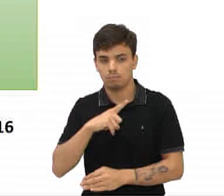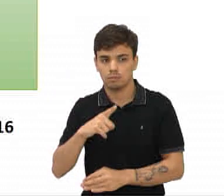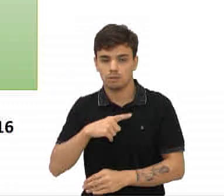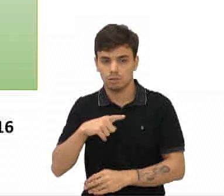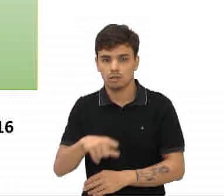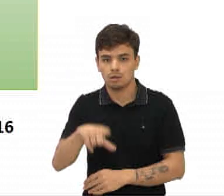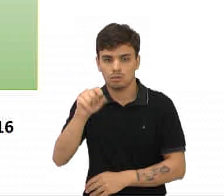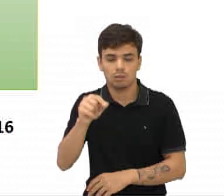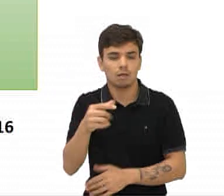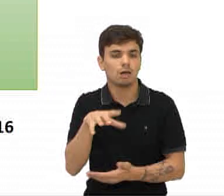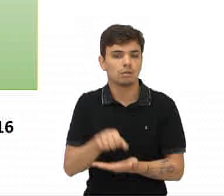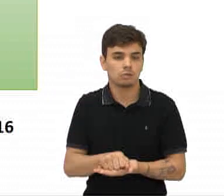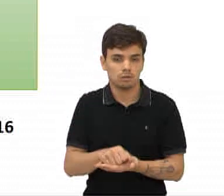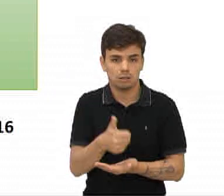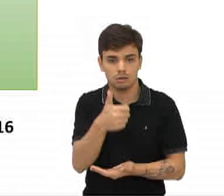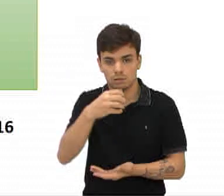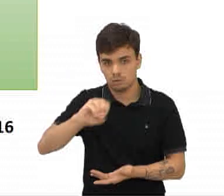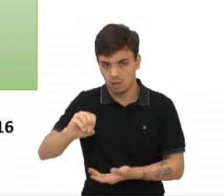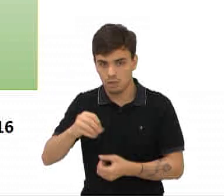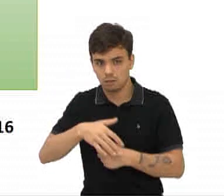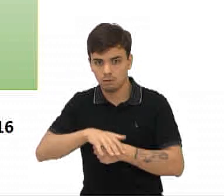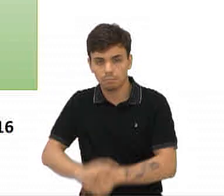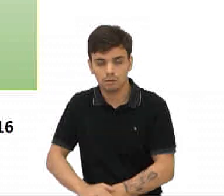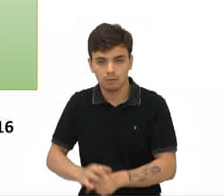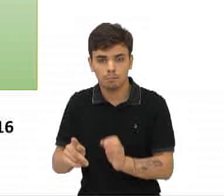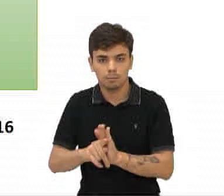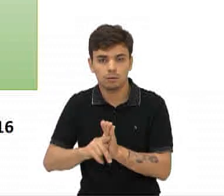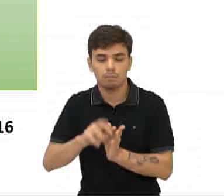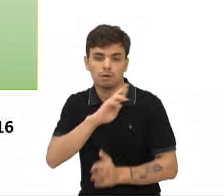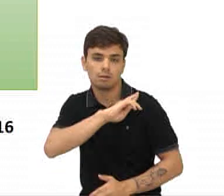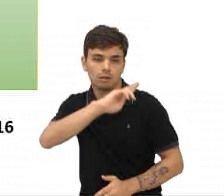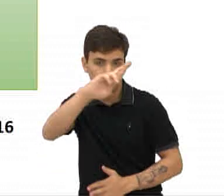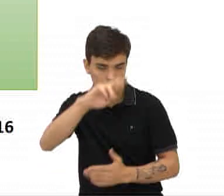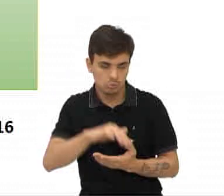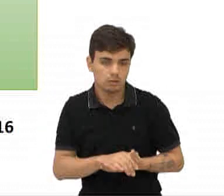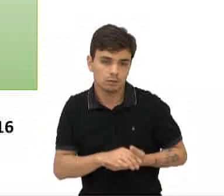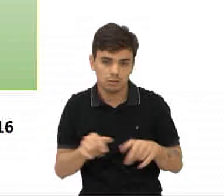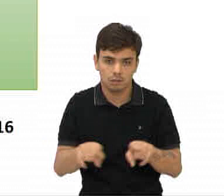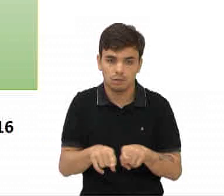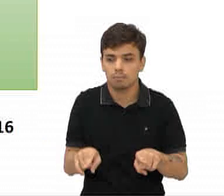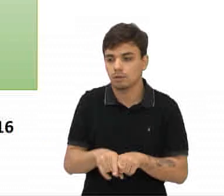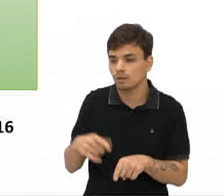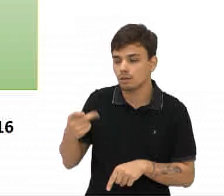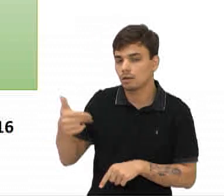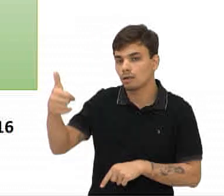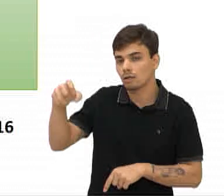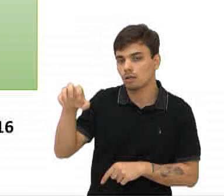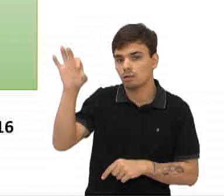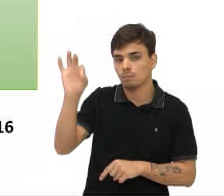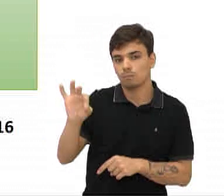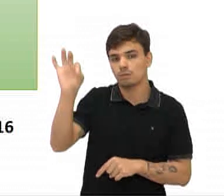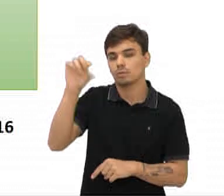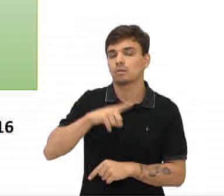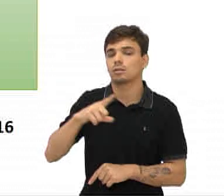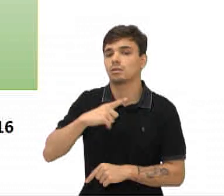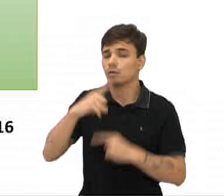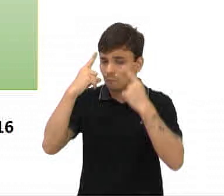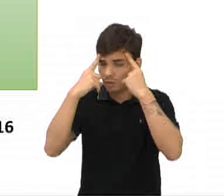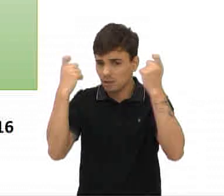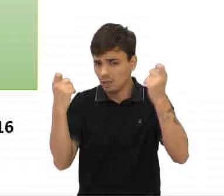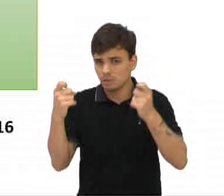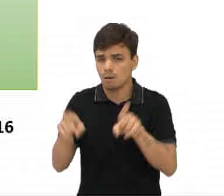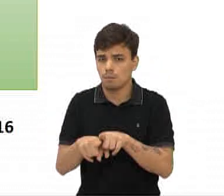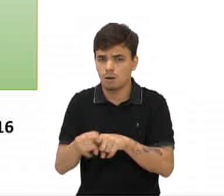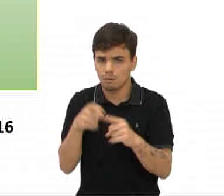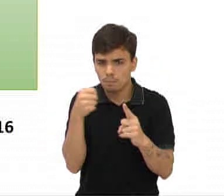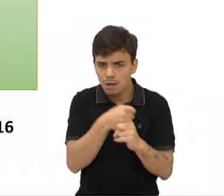10 denúncias de intolerância religiosa e destas 15% envolvem violência física, sendo